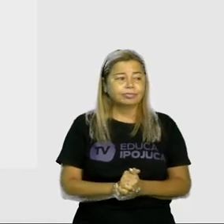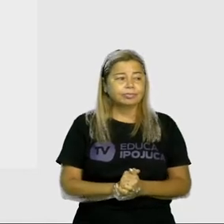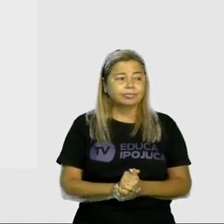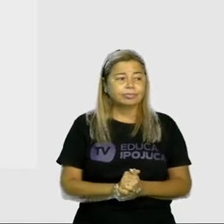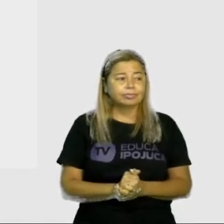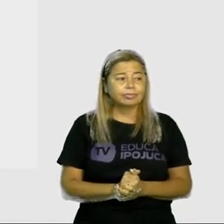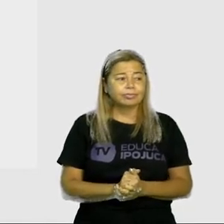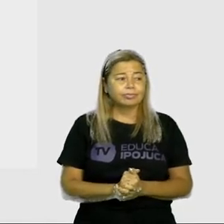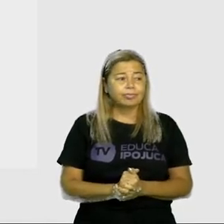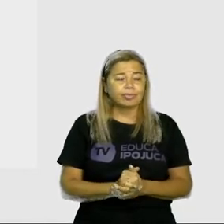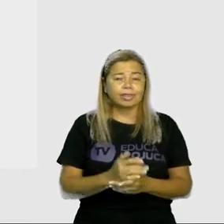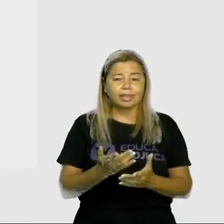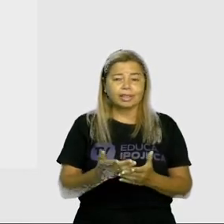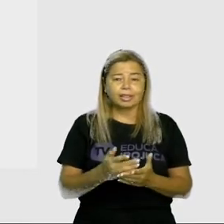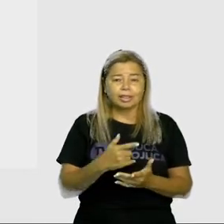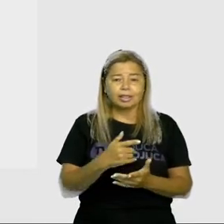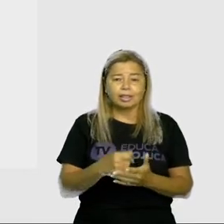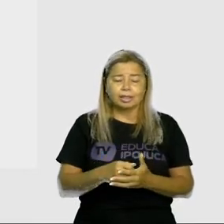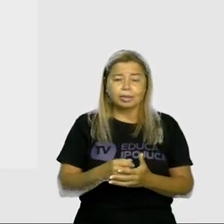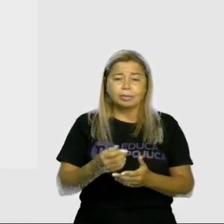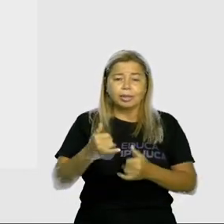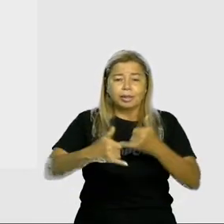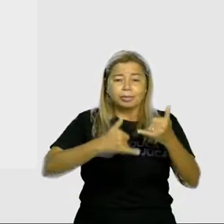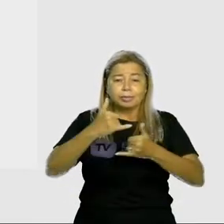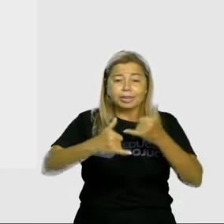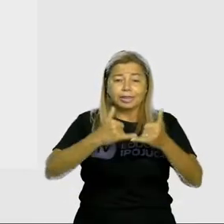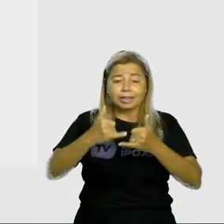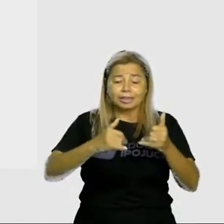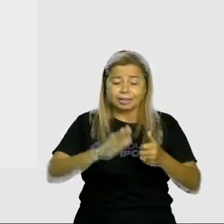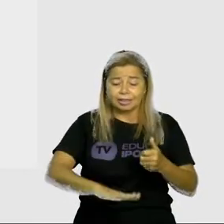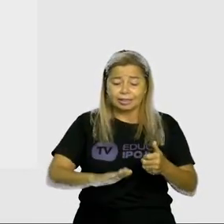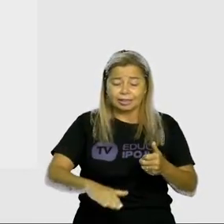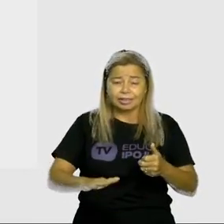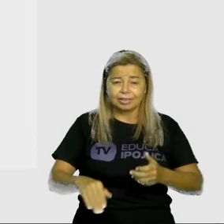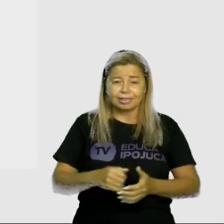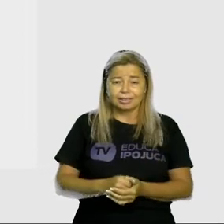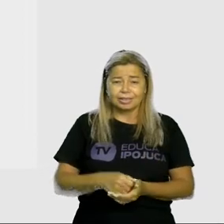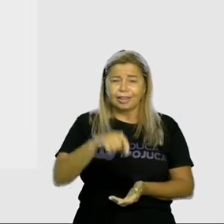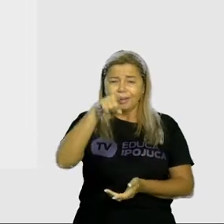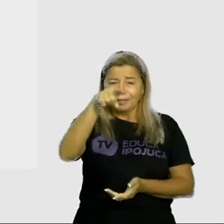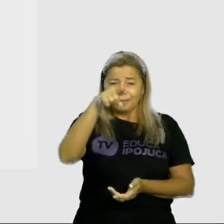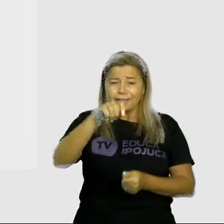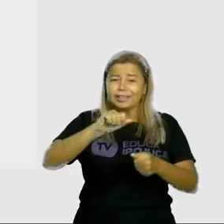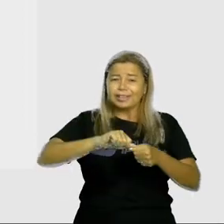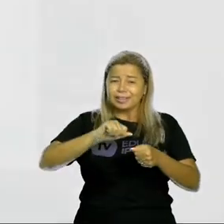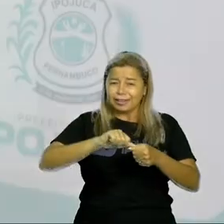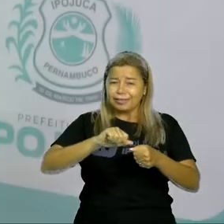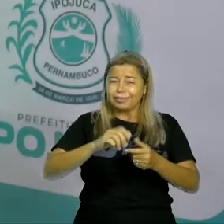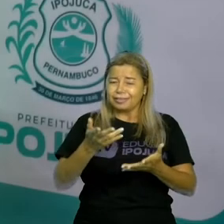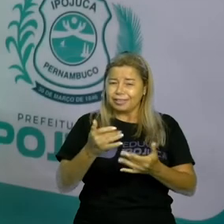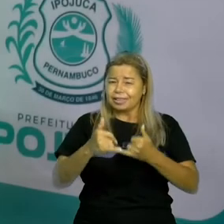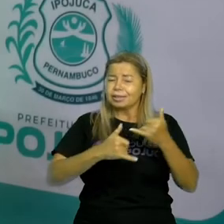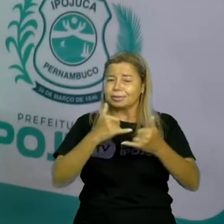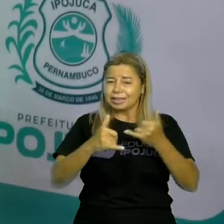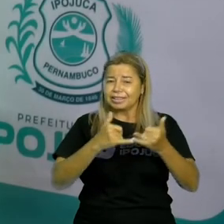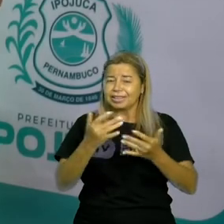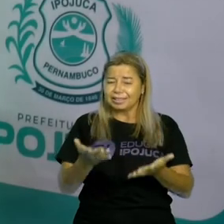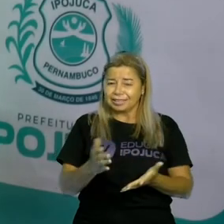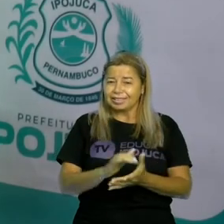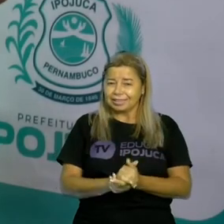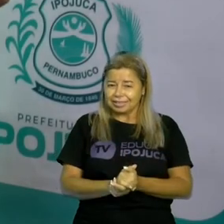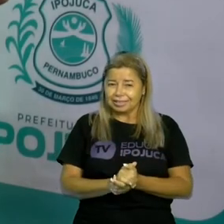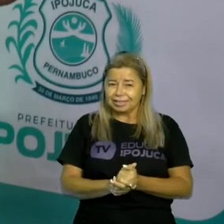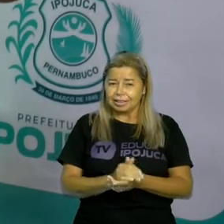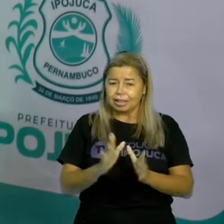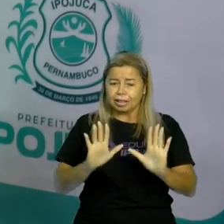a bananeira que as crianças costumam fazer. Quem aqui já plantou bananeira? Isso aqui se chama plantar bananeira. Quando a